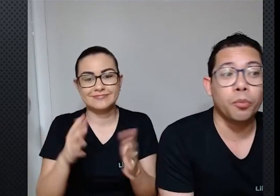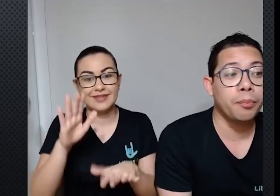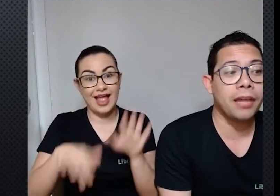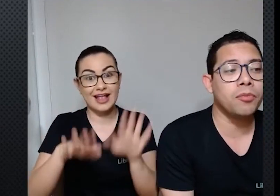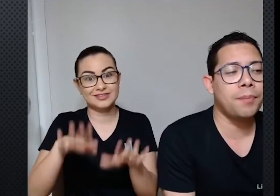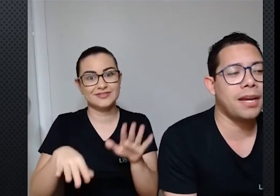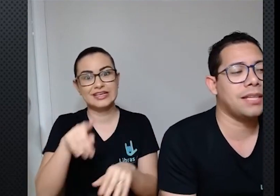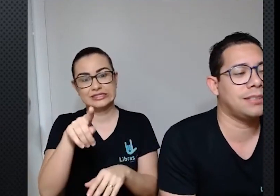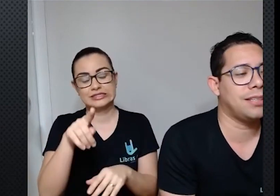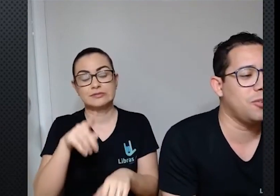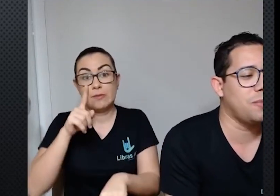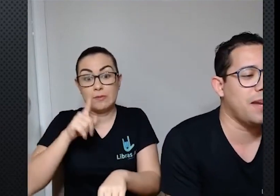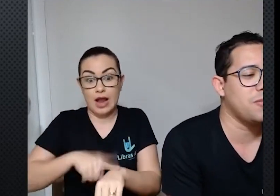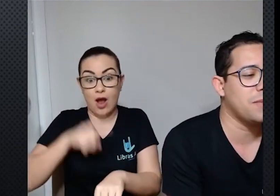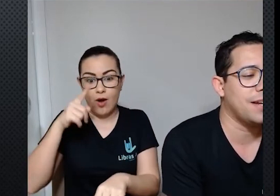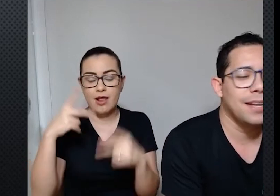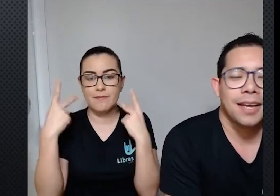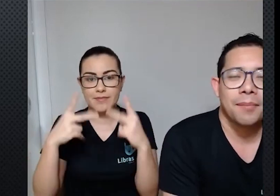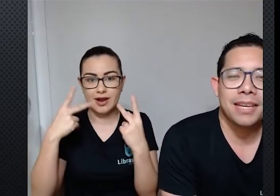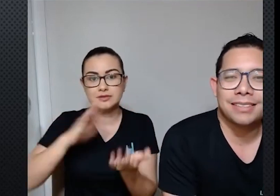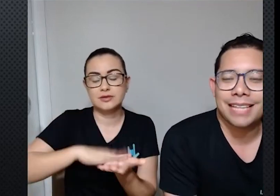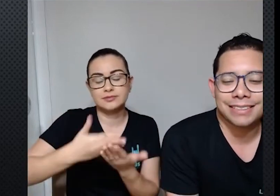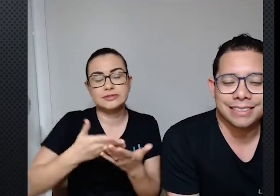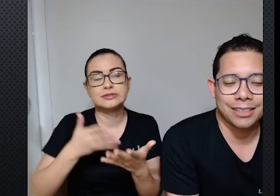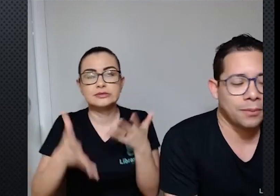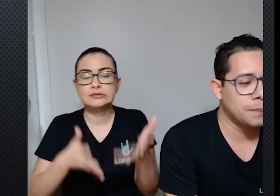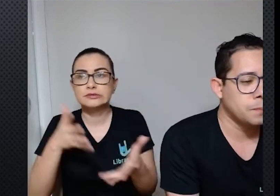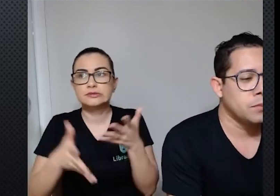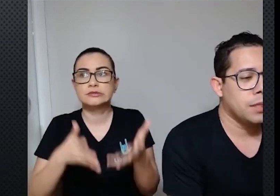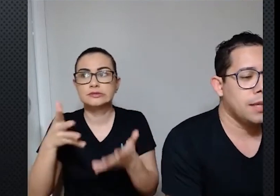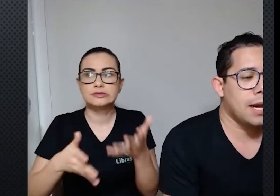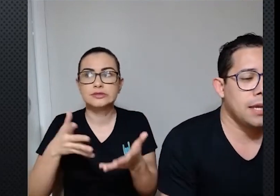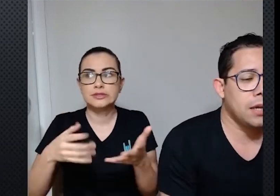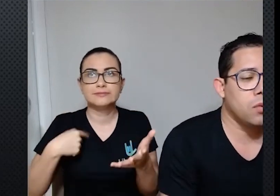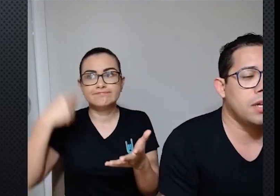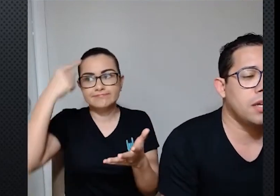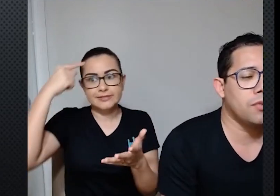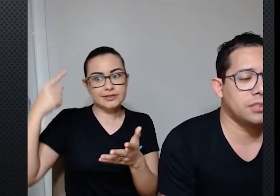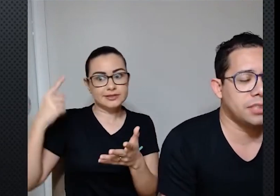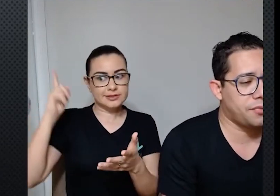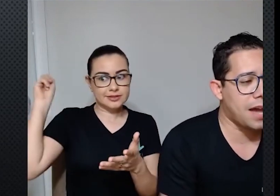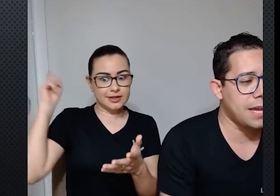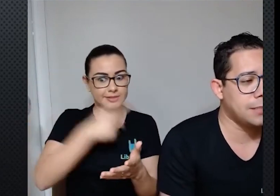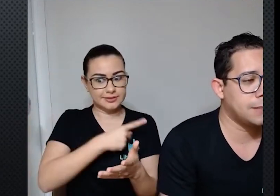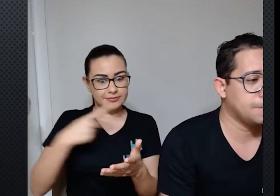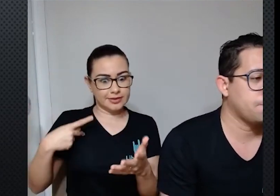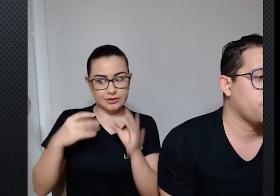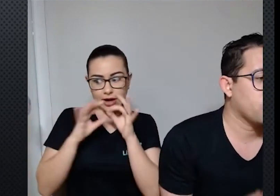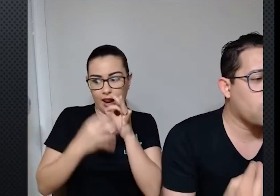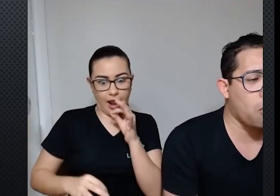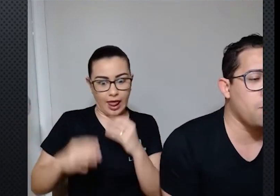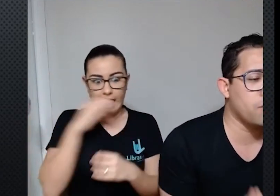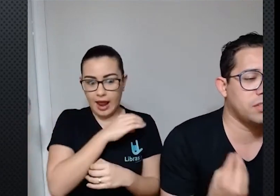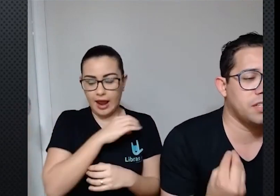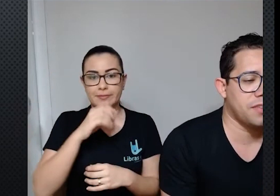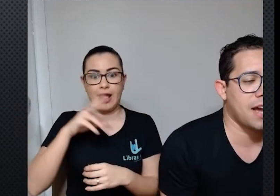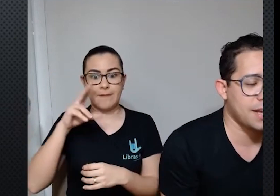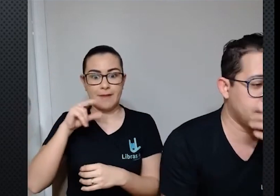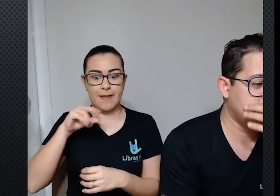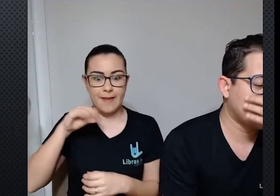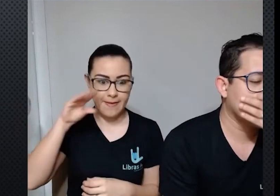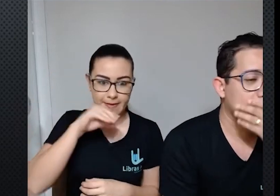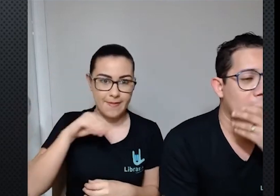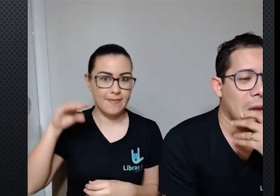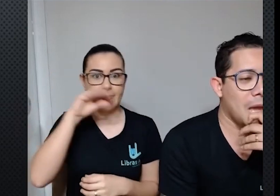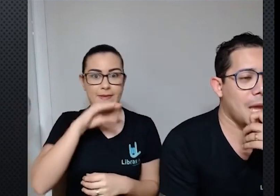pergunta no meio de uma pregação, no meio de uma ministração. E aí, o que você faz? Como você